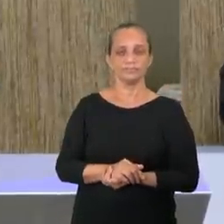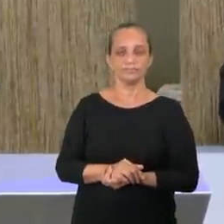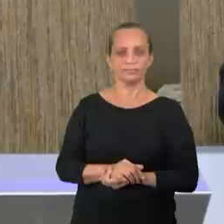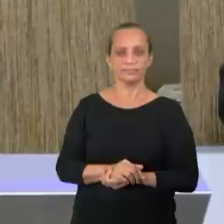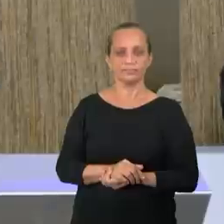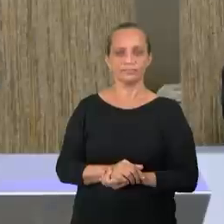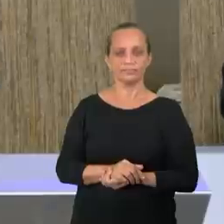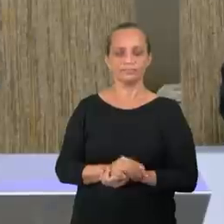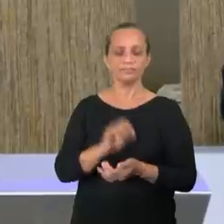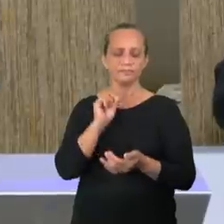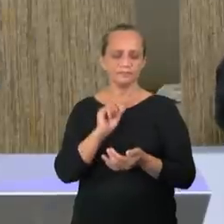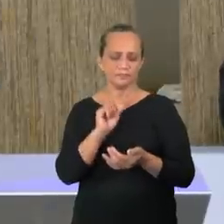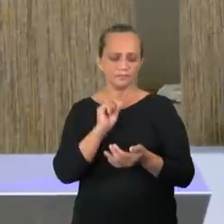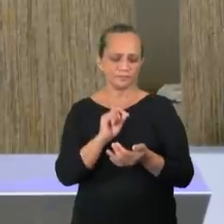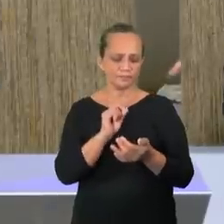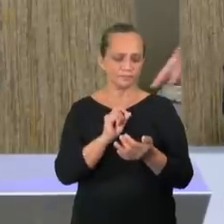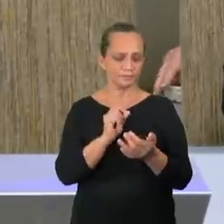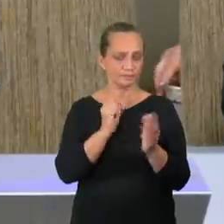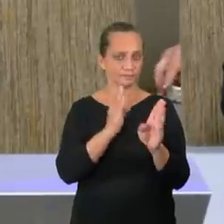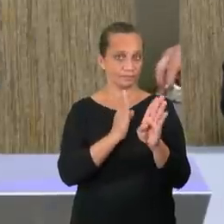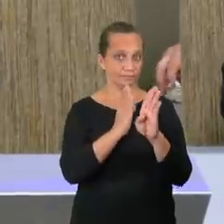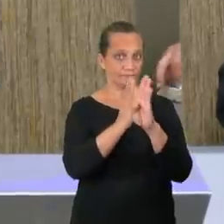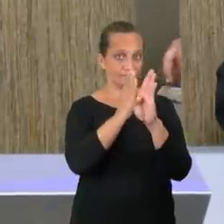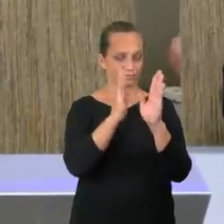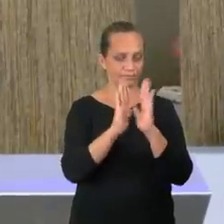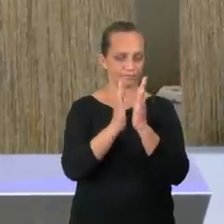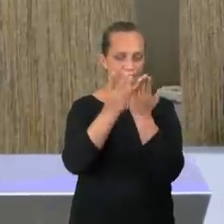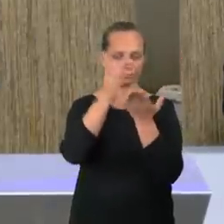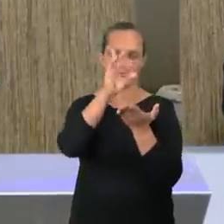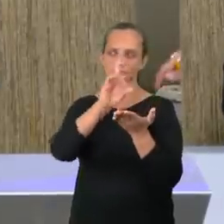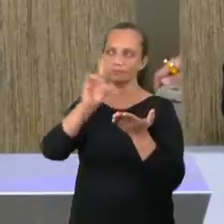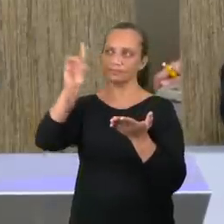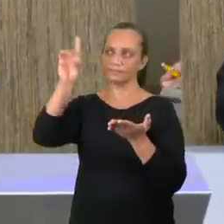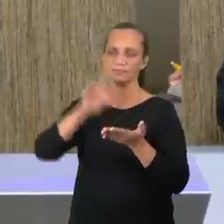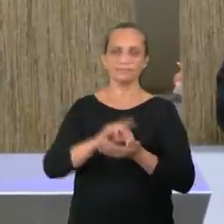Está escrito assim na palavra de Deus: